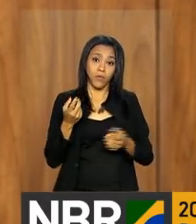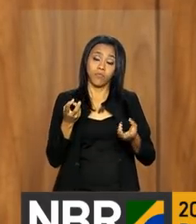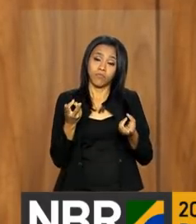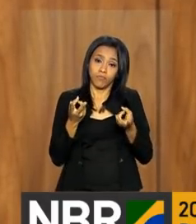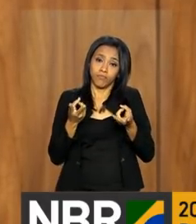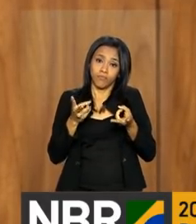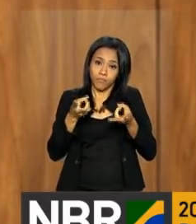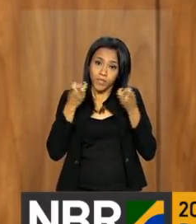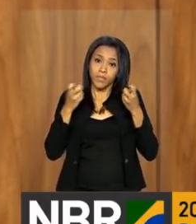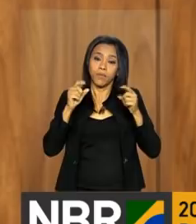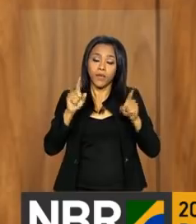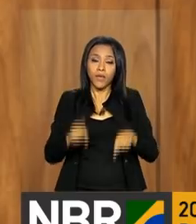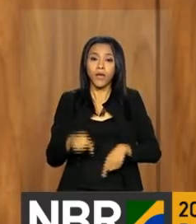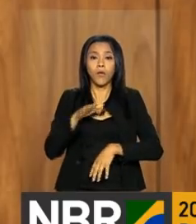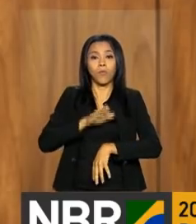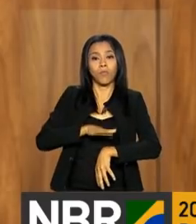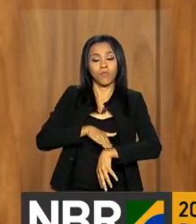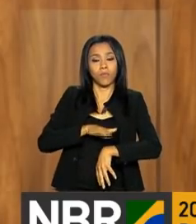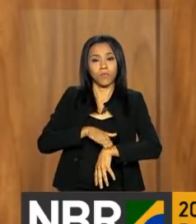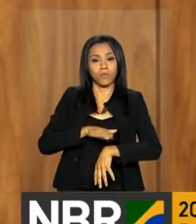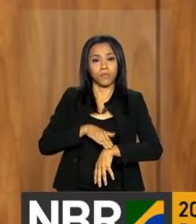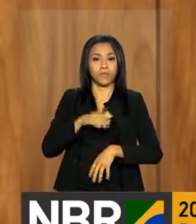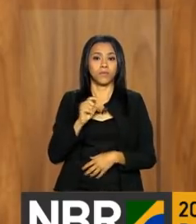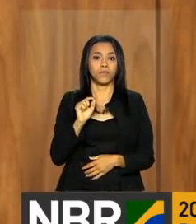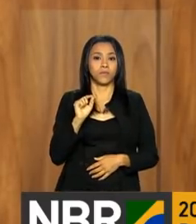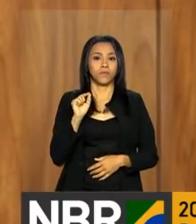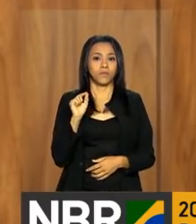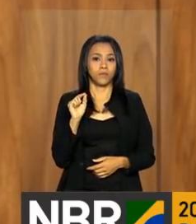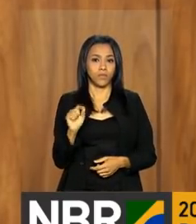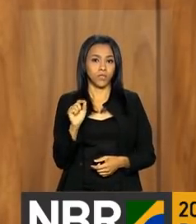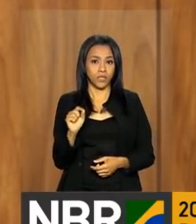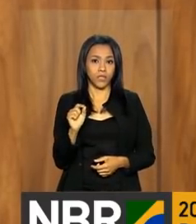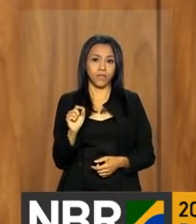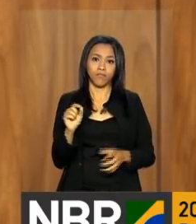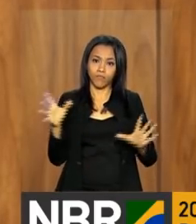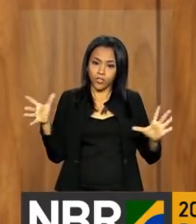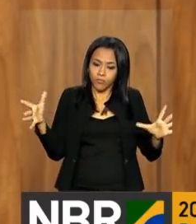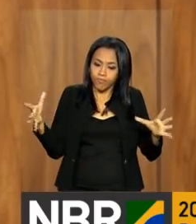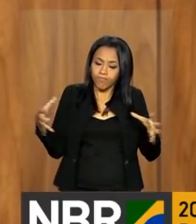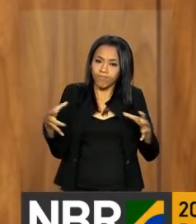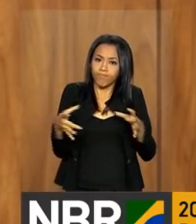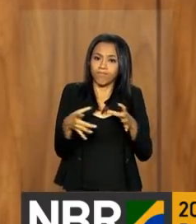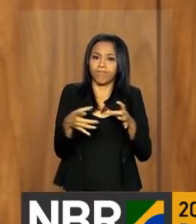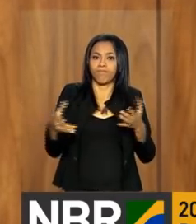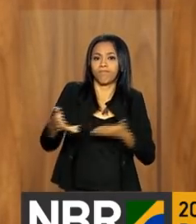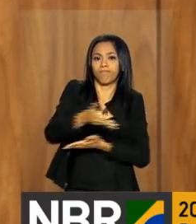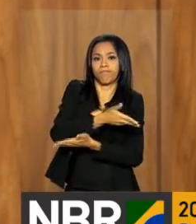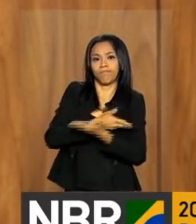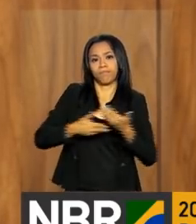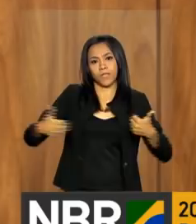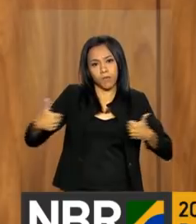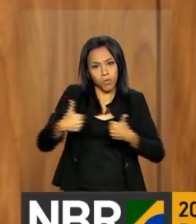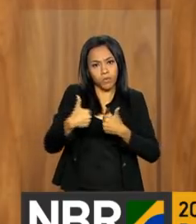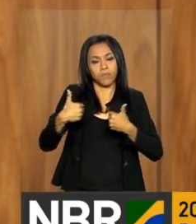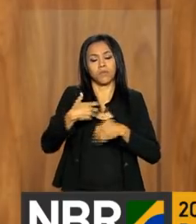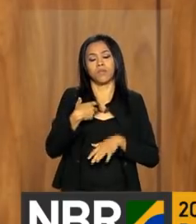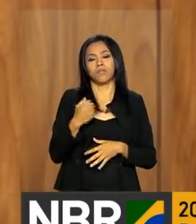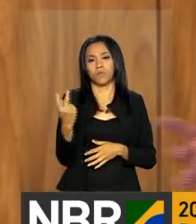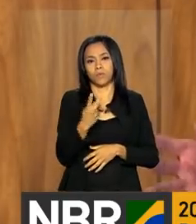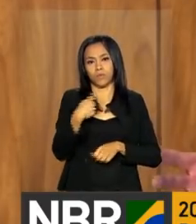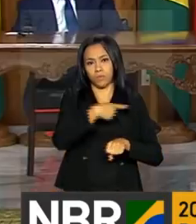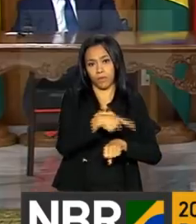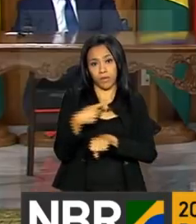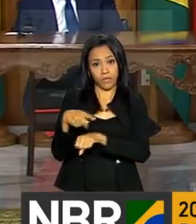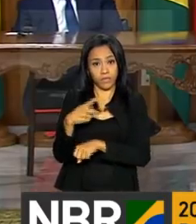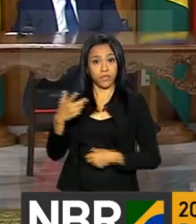especial convergência entre os nossos países. Tanto que o presidente